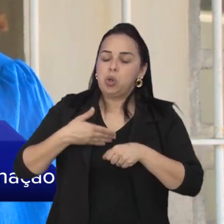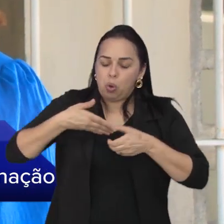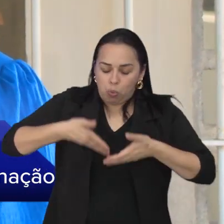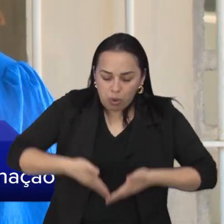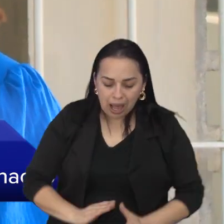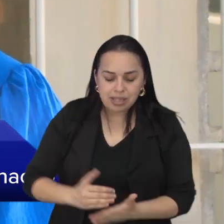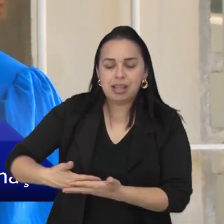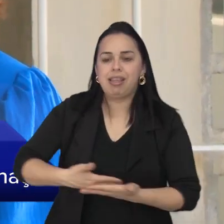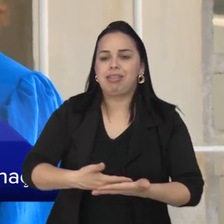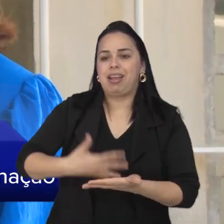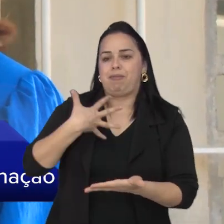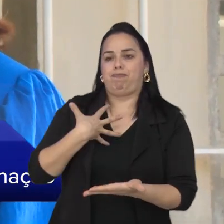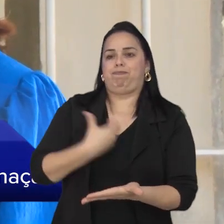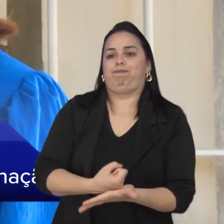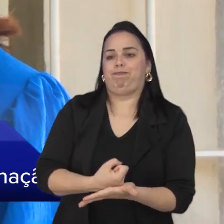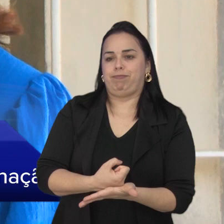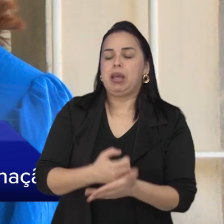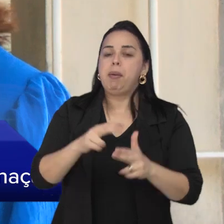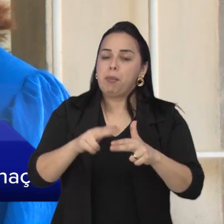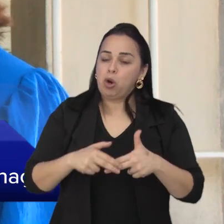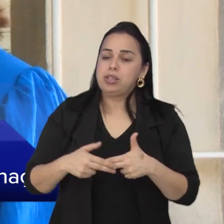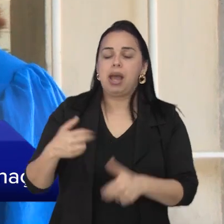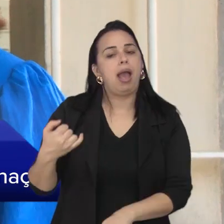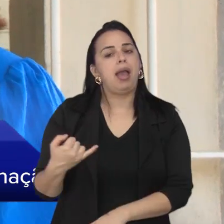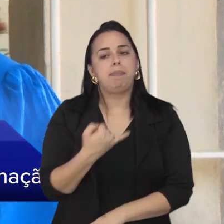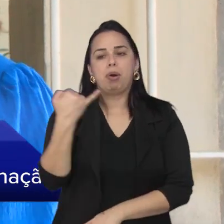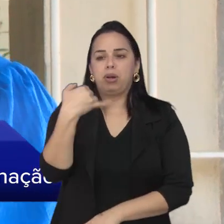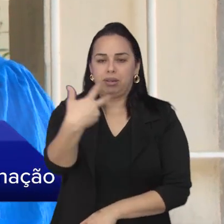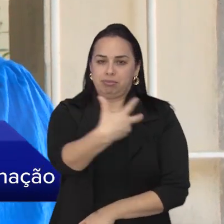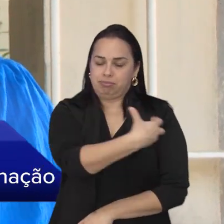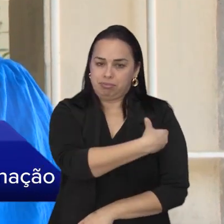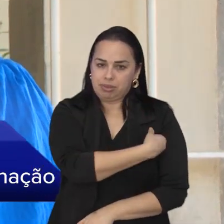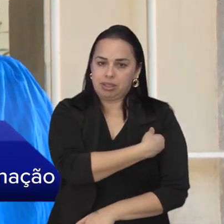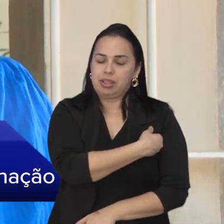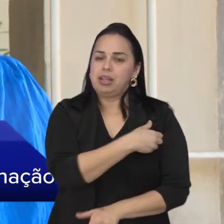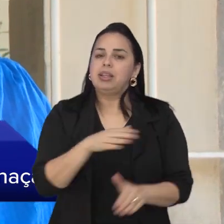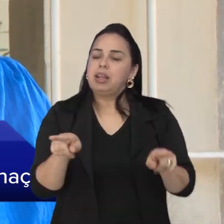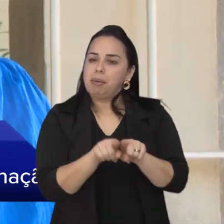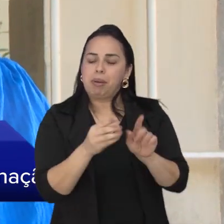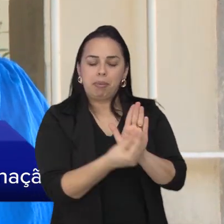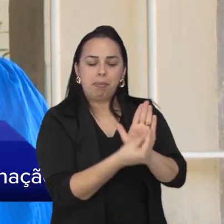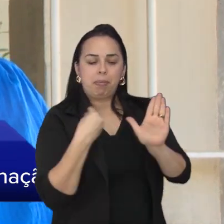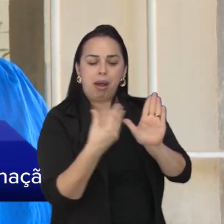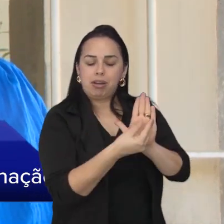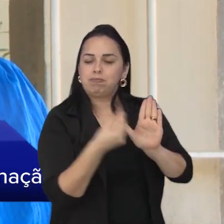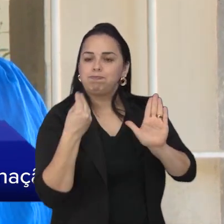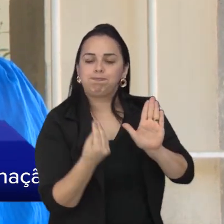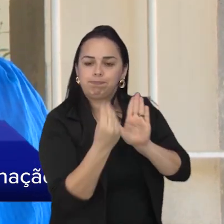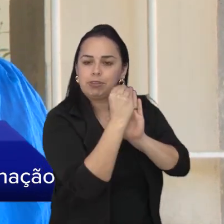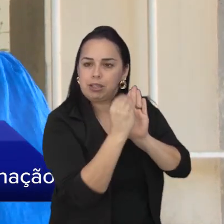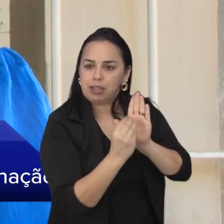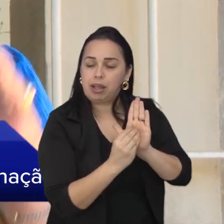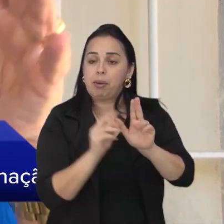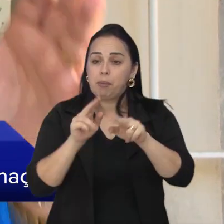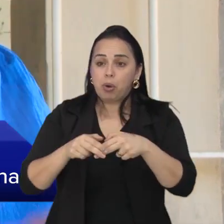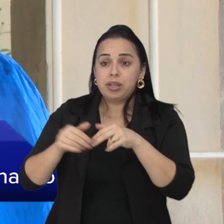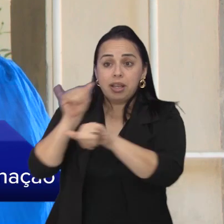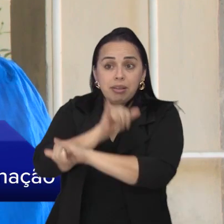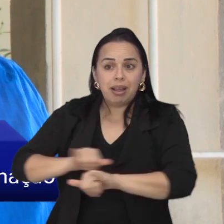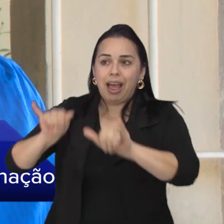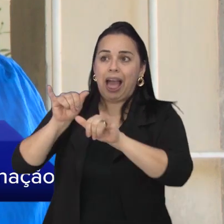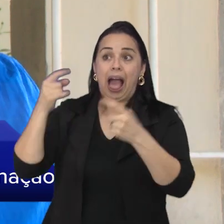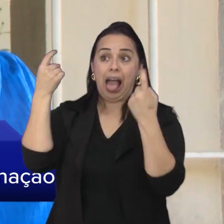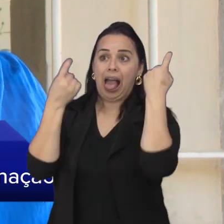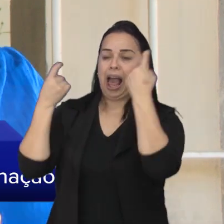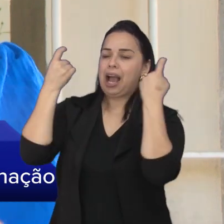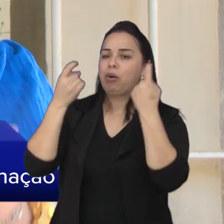ela começar com os 2 meses de idade. Então é extremamente importante a gente manter nossa carteira de vacinação em dia. Quando a gente tem uma campanha